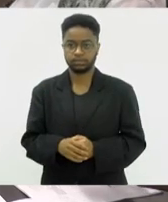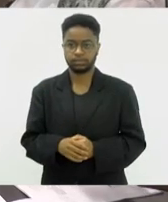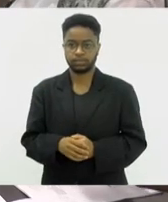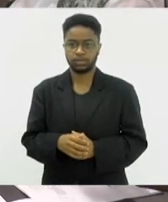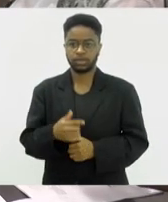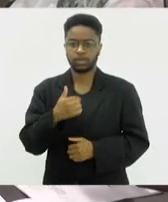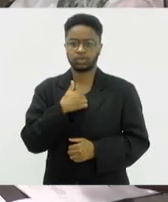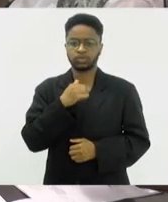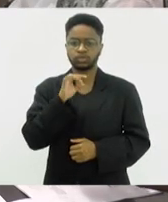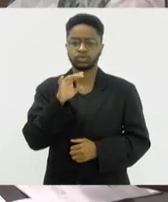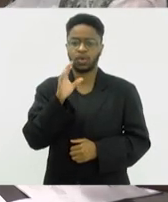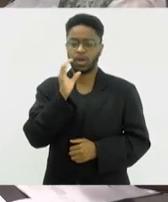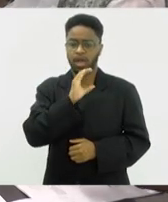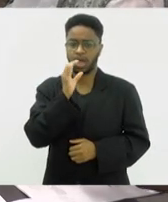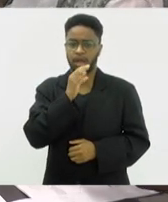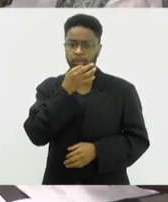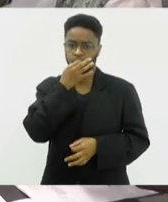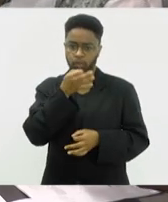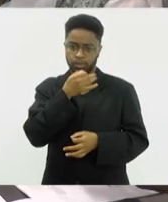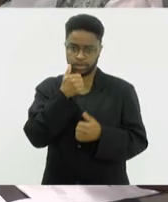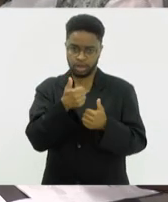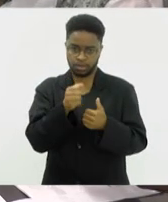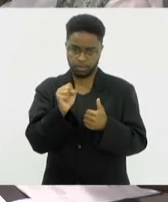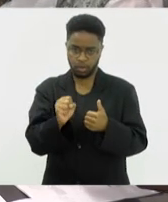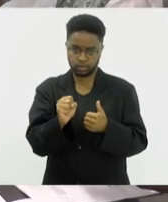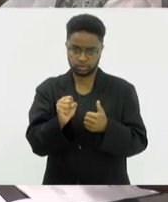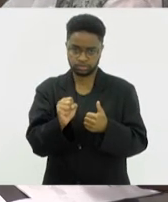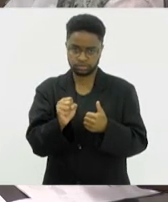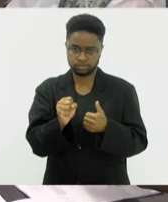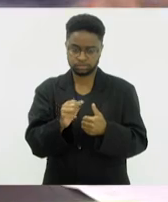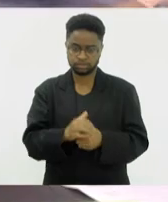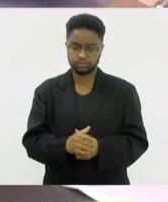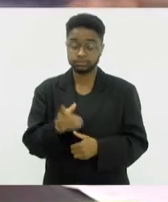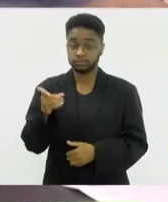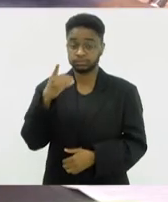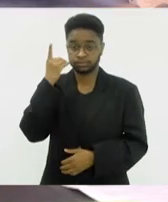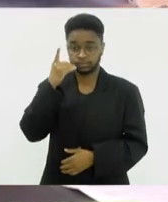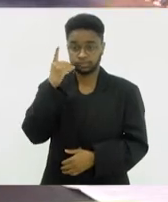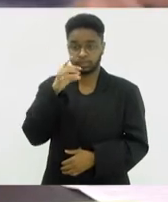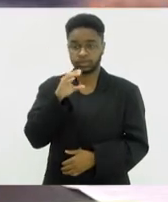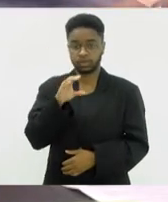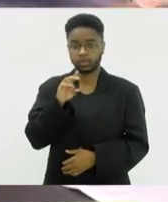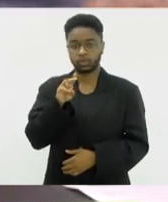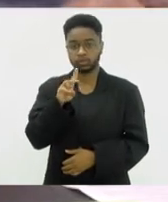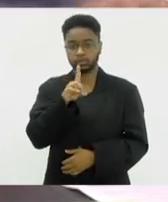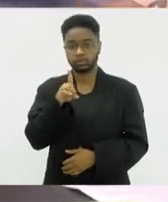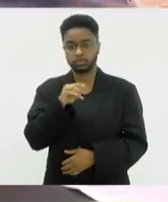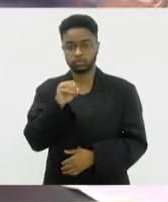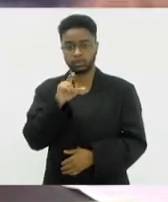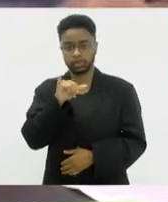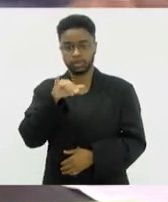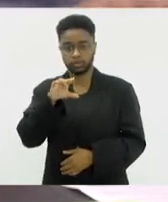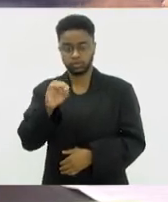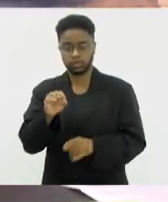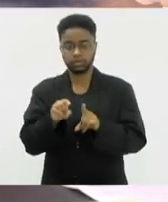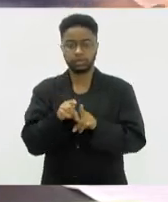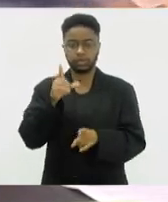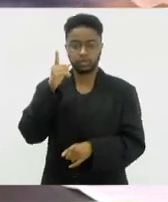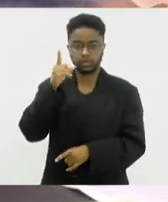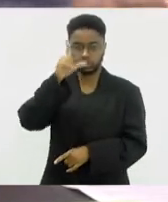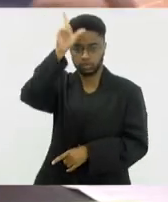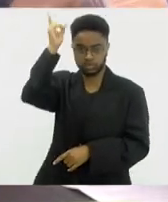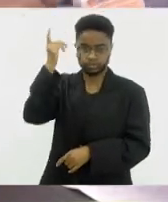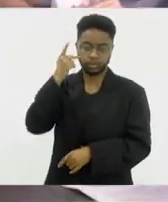fazer um brevíssimo comentário aqui. Deputado Cozzonino, também deputado Luiz Paulo. A lei original